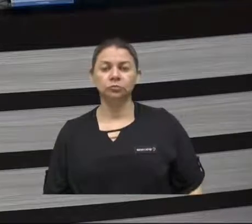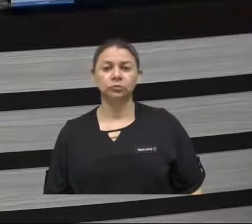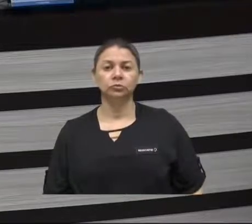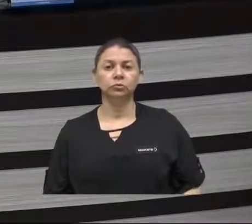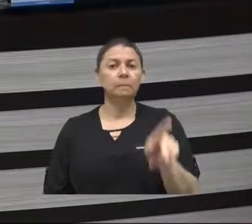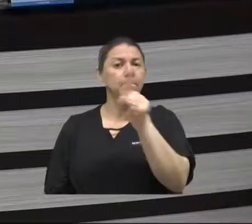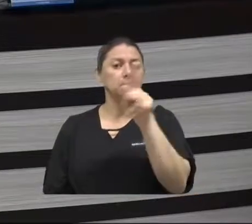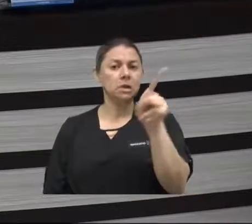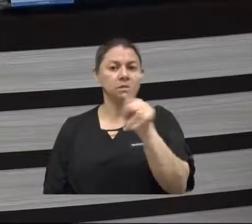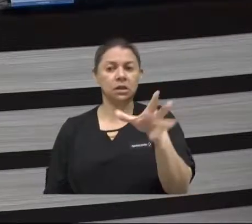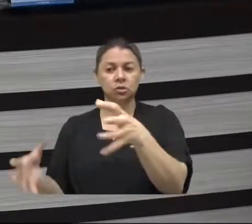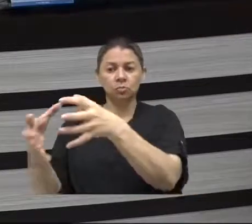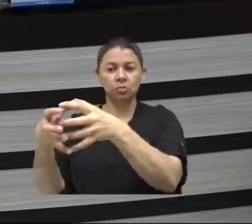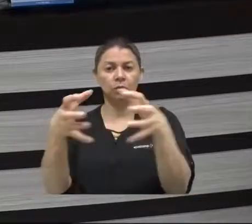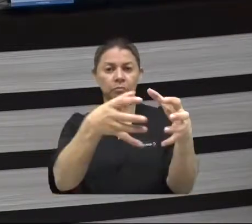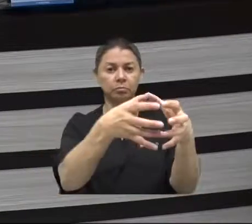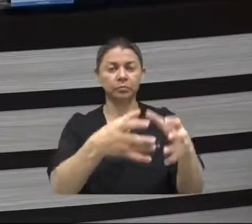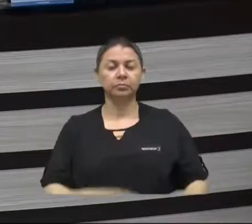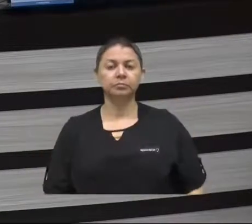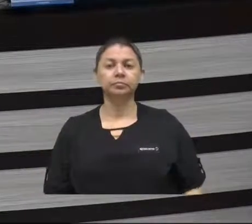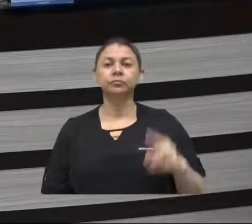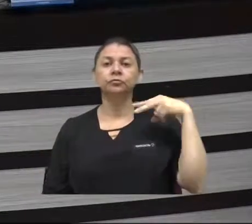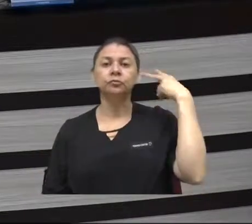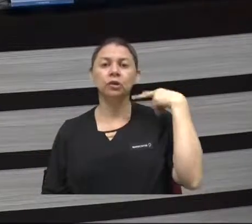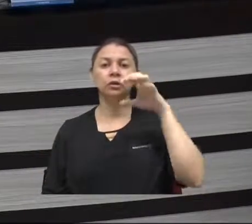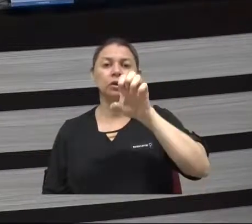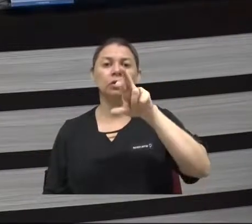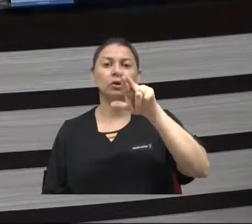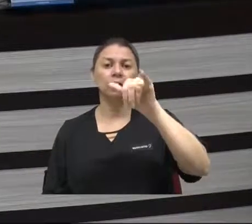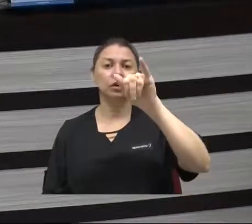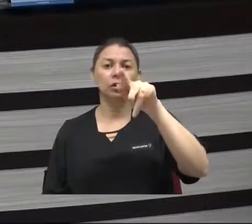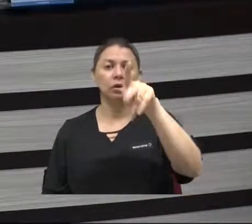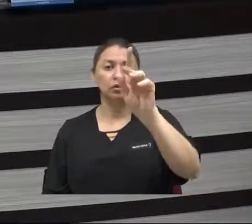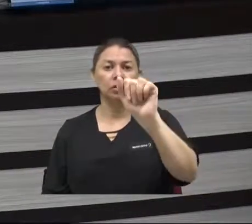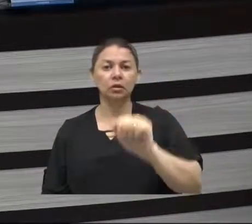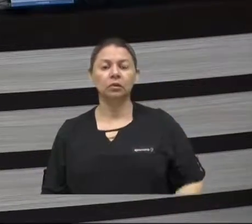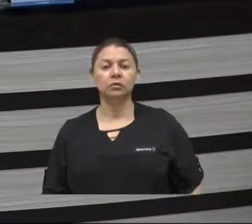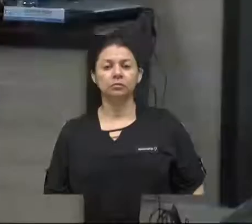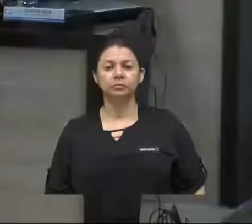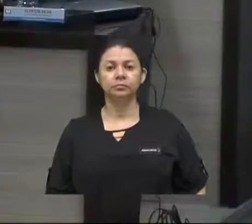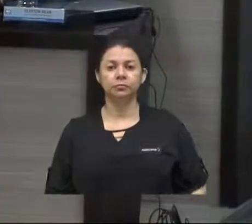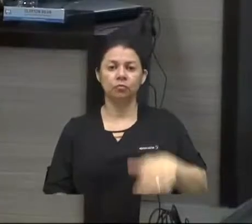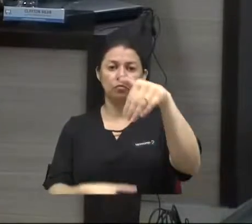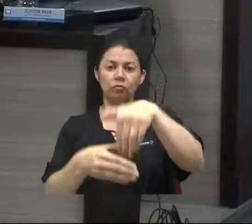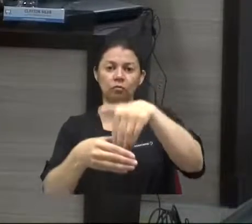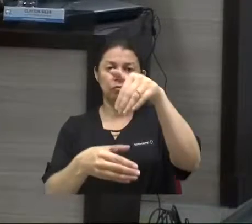presidência. Vereadora Érica Tanque. Como voto, vereador Anderson Cornélio Pereira.